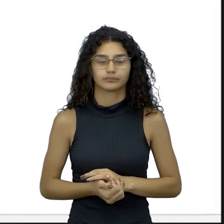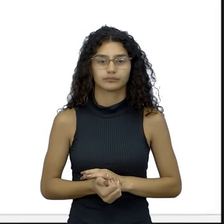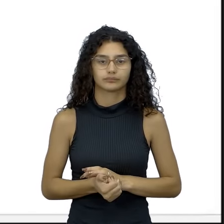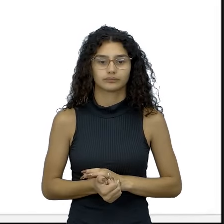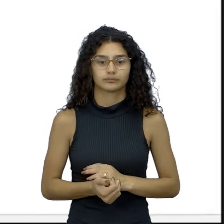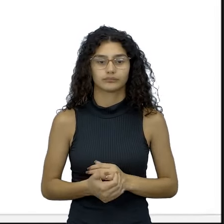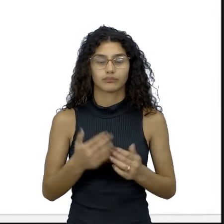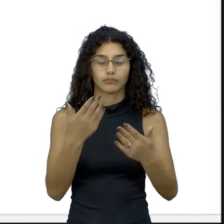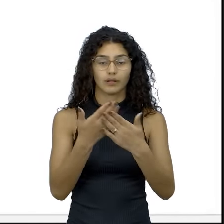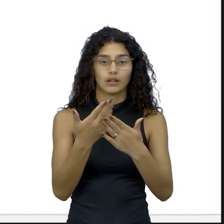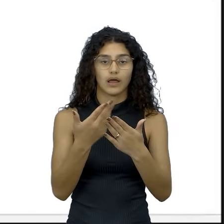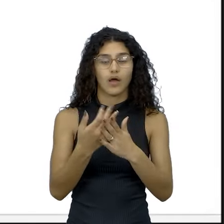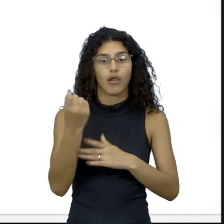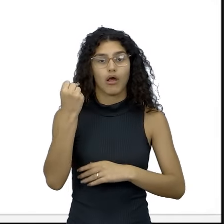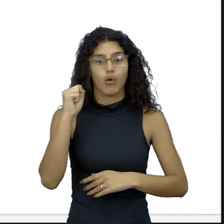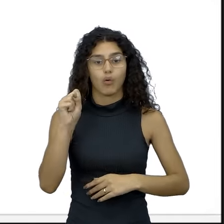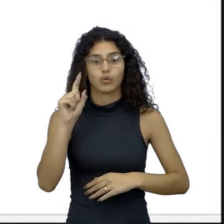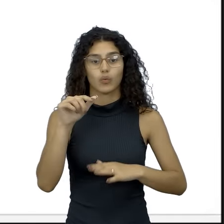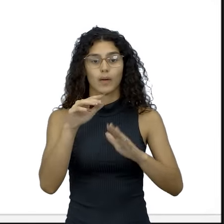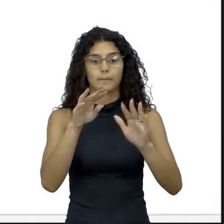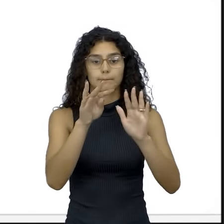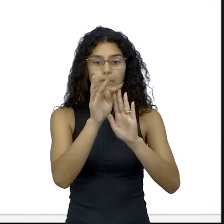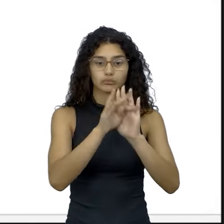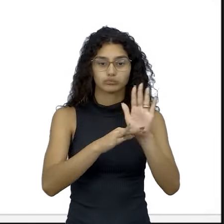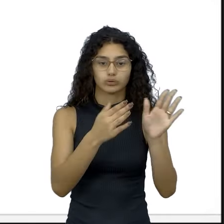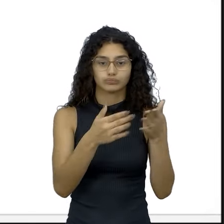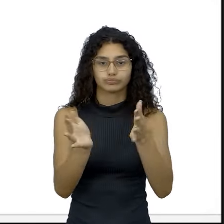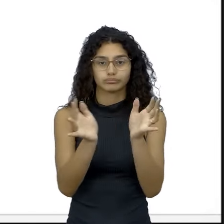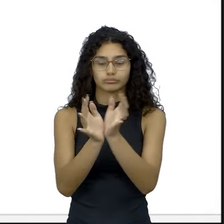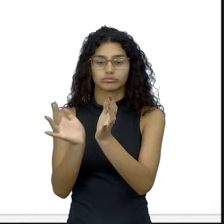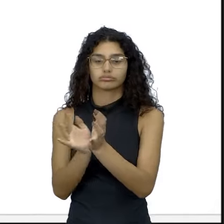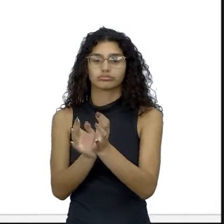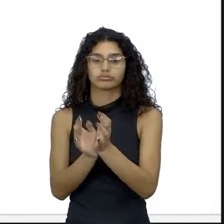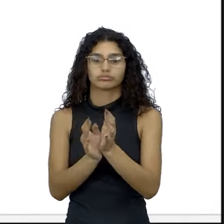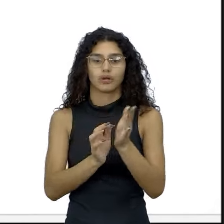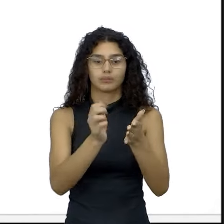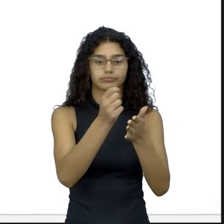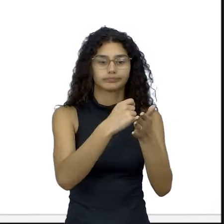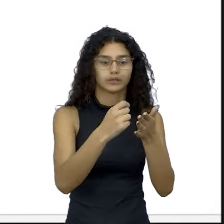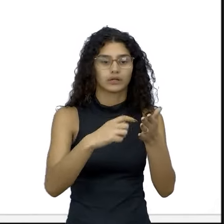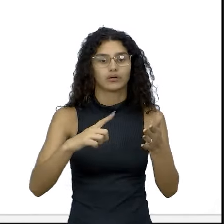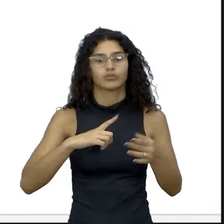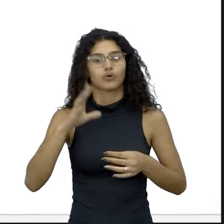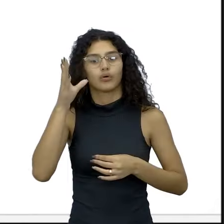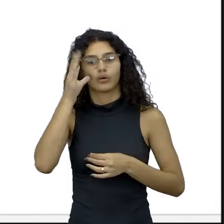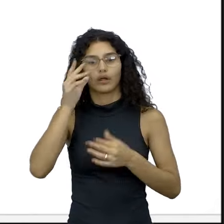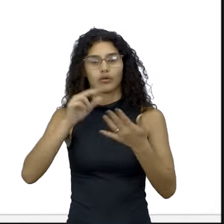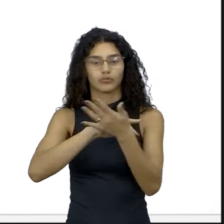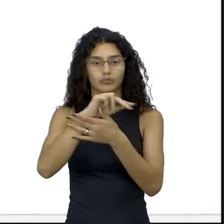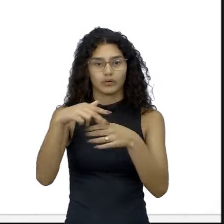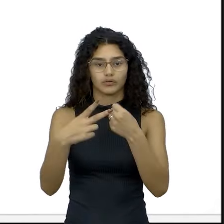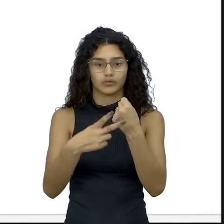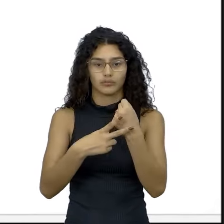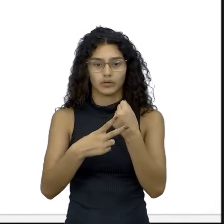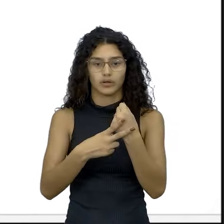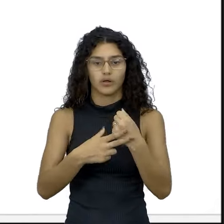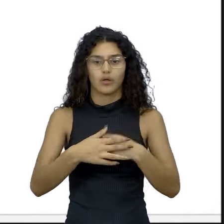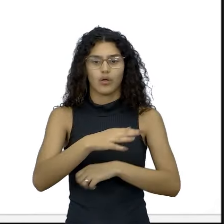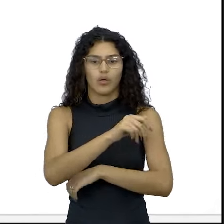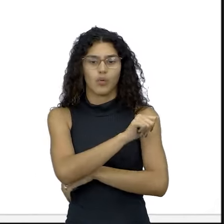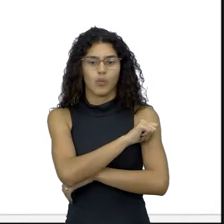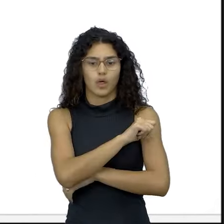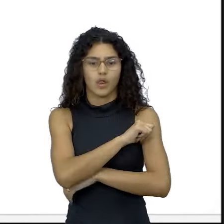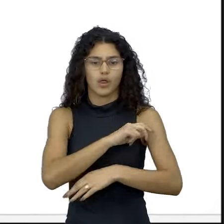Na aula 8 é a produção coletiva, é a escrita de verbetes de curiosidade. Os estudantes,